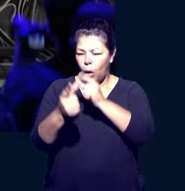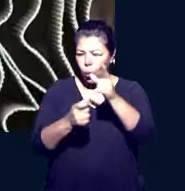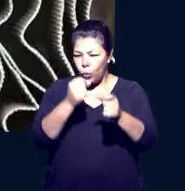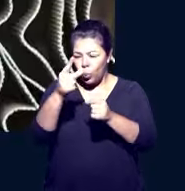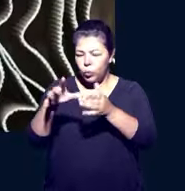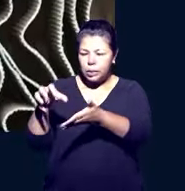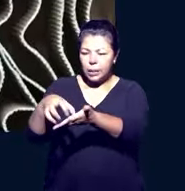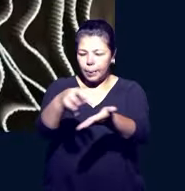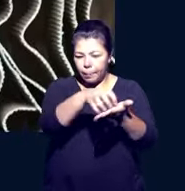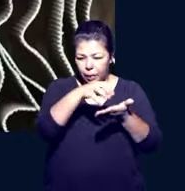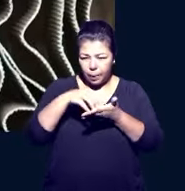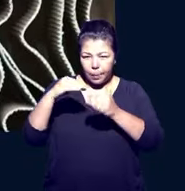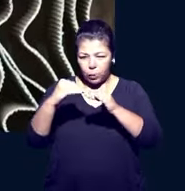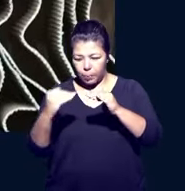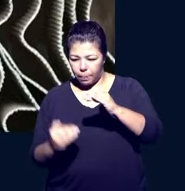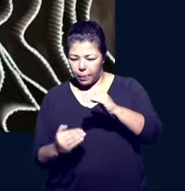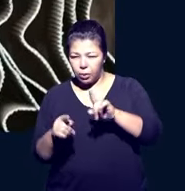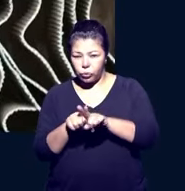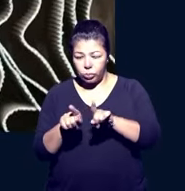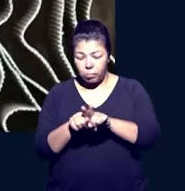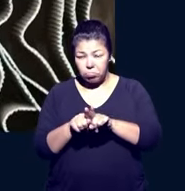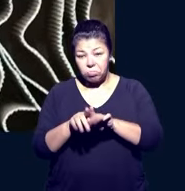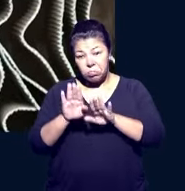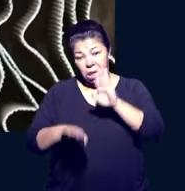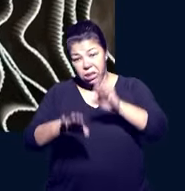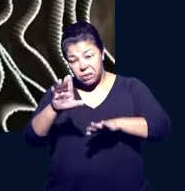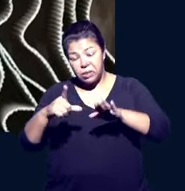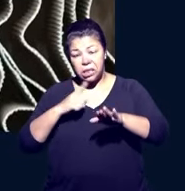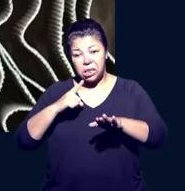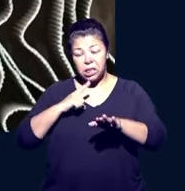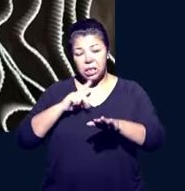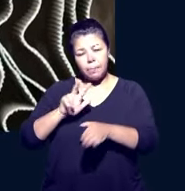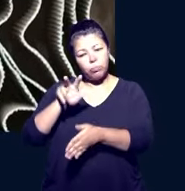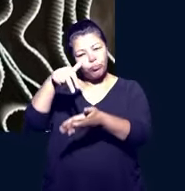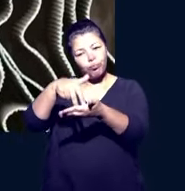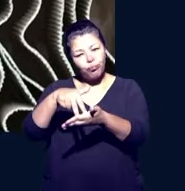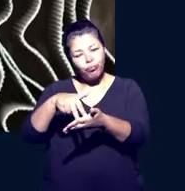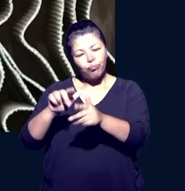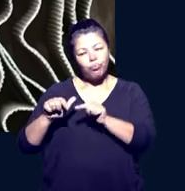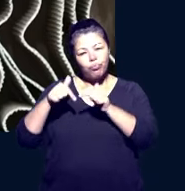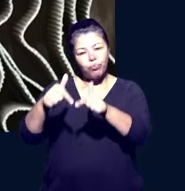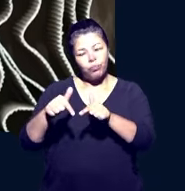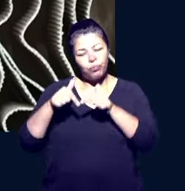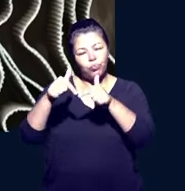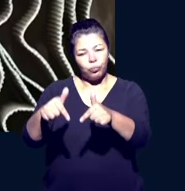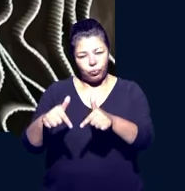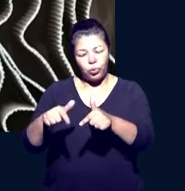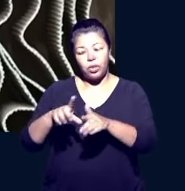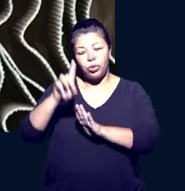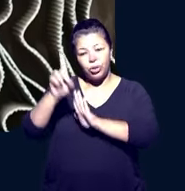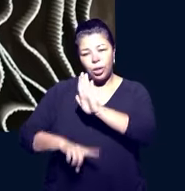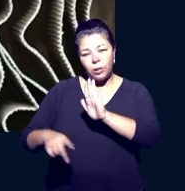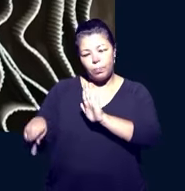adotando uma postura e muito ativista em relação ao ao ao direito à justiça enfim como senhor vê tanto o